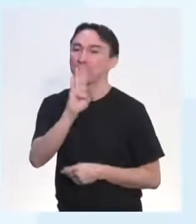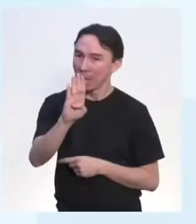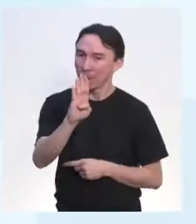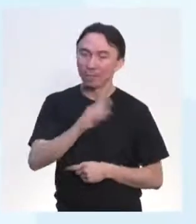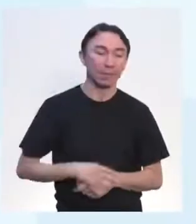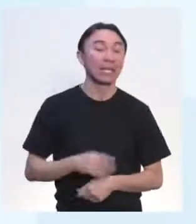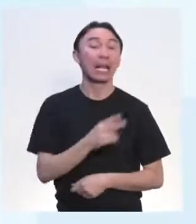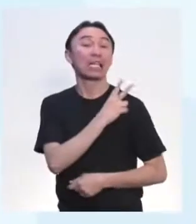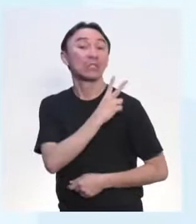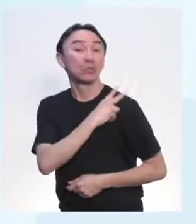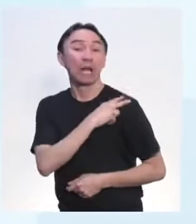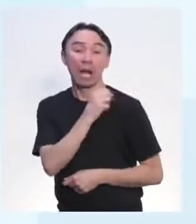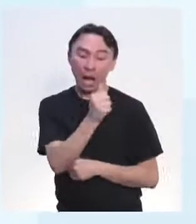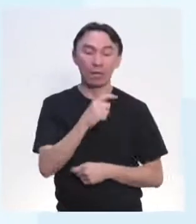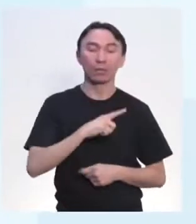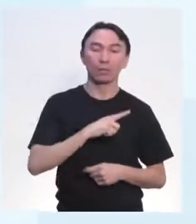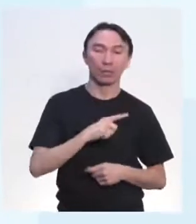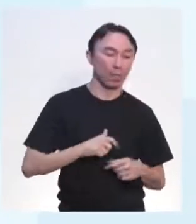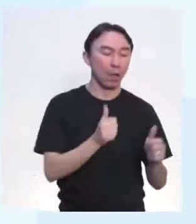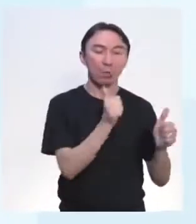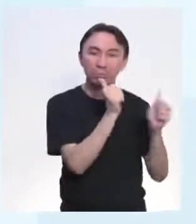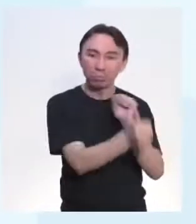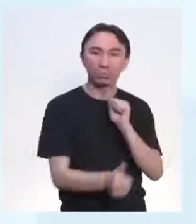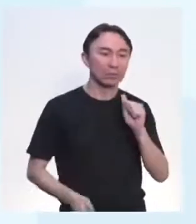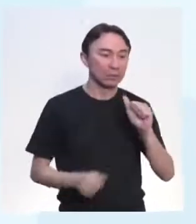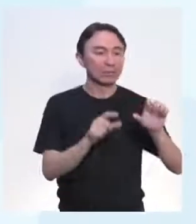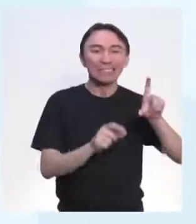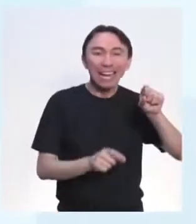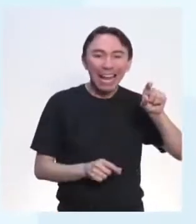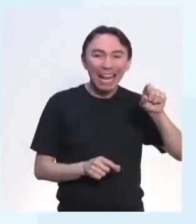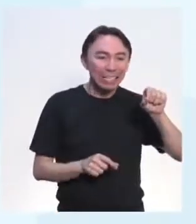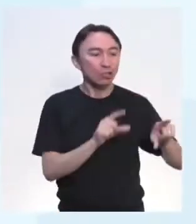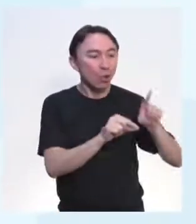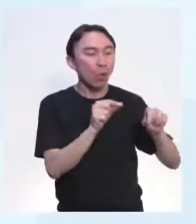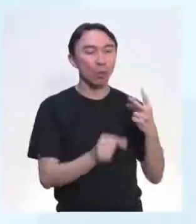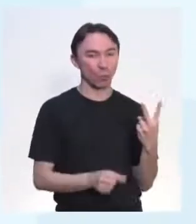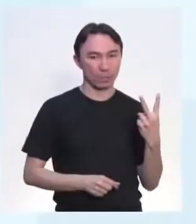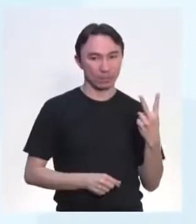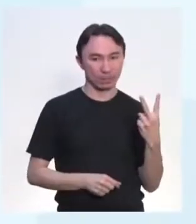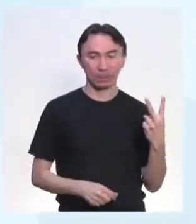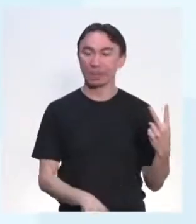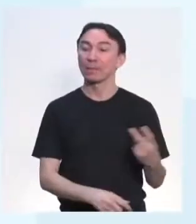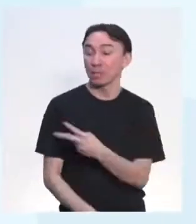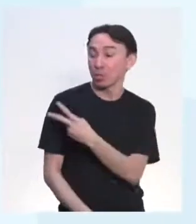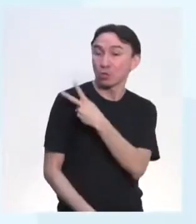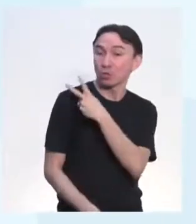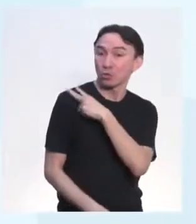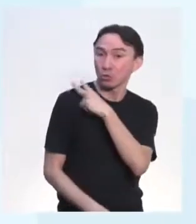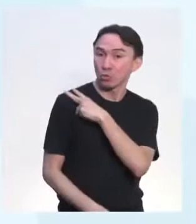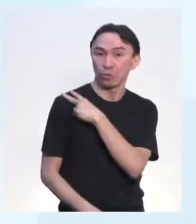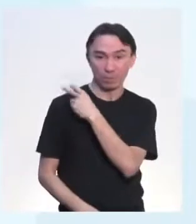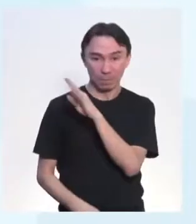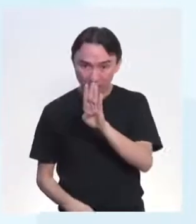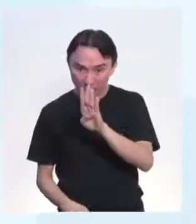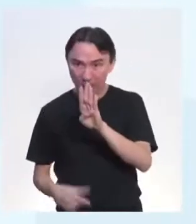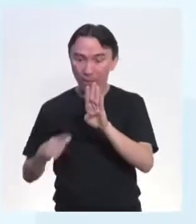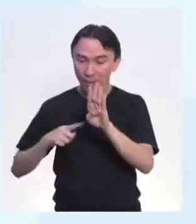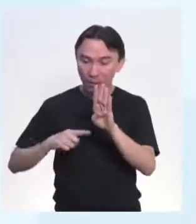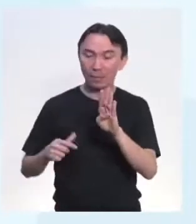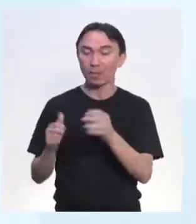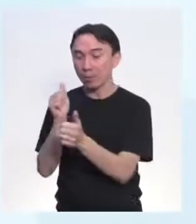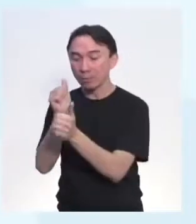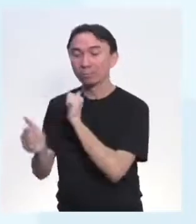atletas, serão selecionados 2. Enquanto da segunda B, que tem 7 atletas,